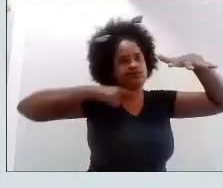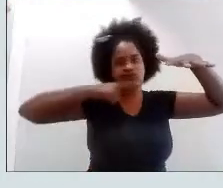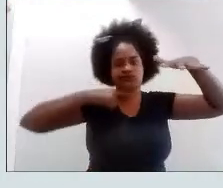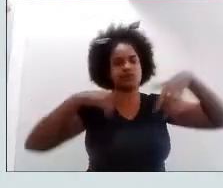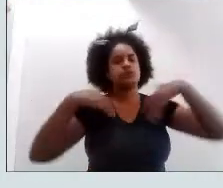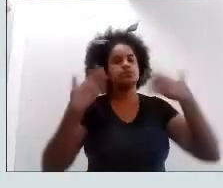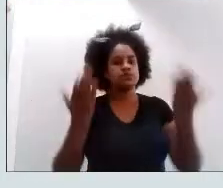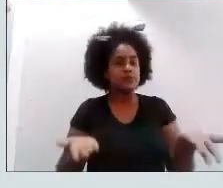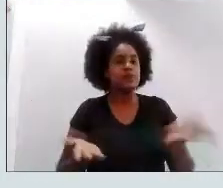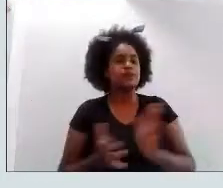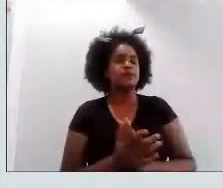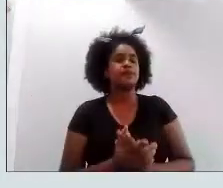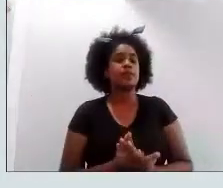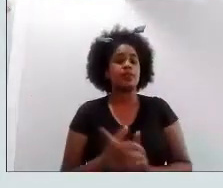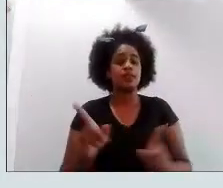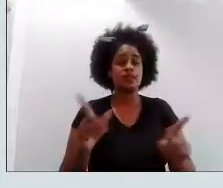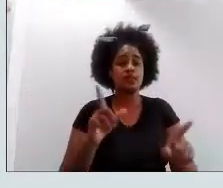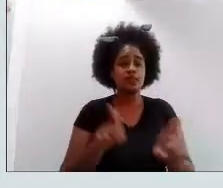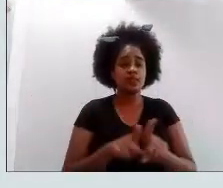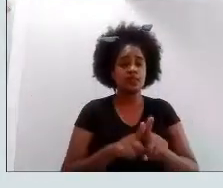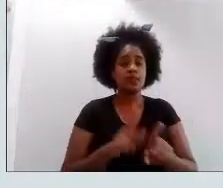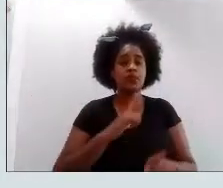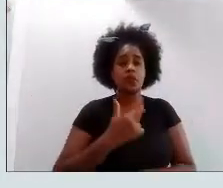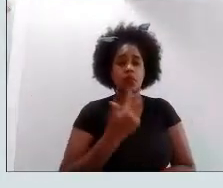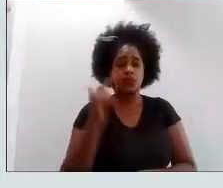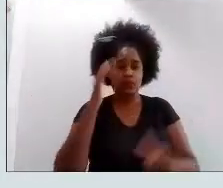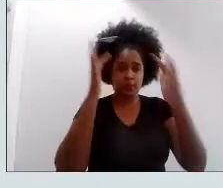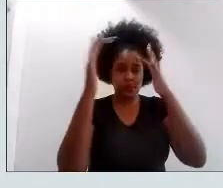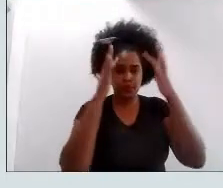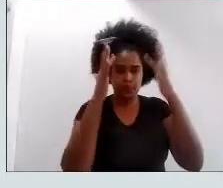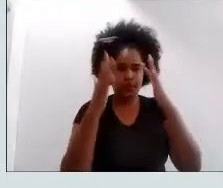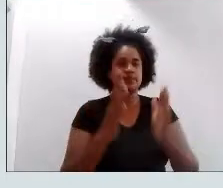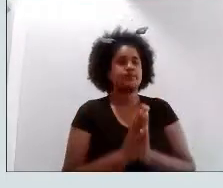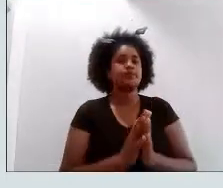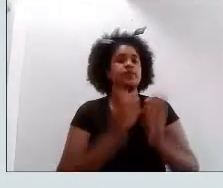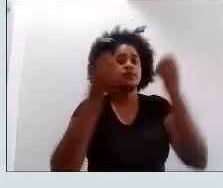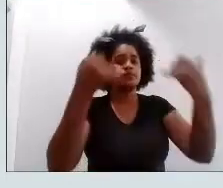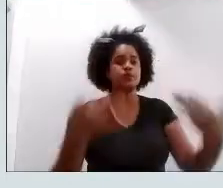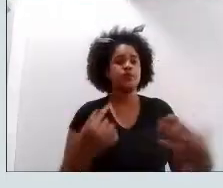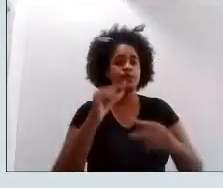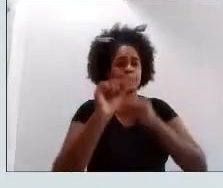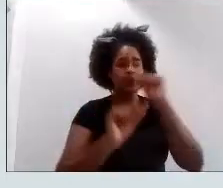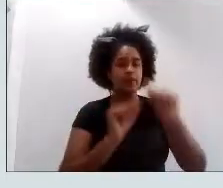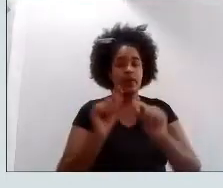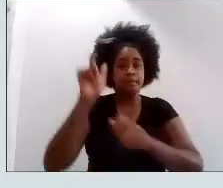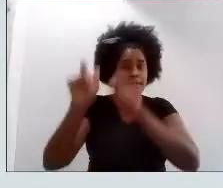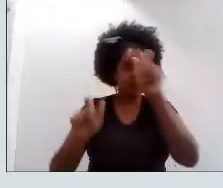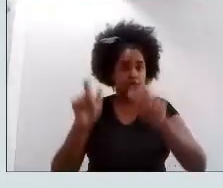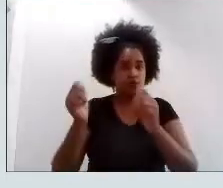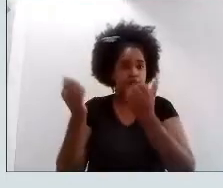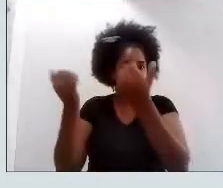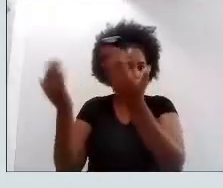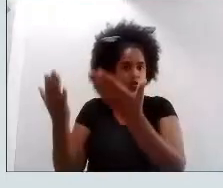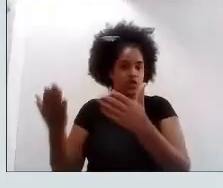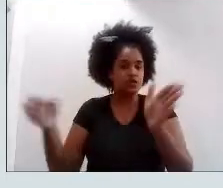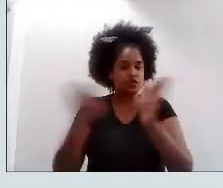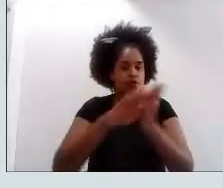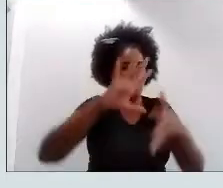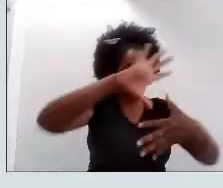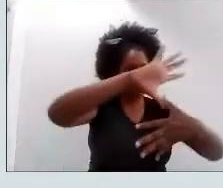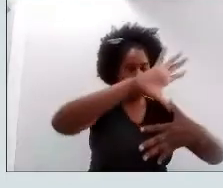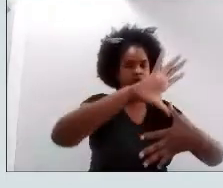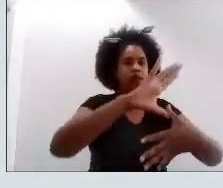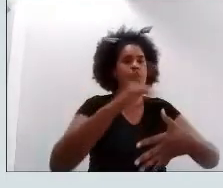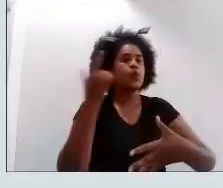mulheres teriam chegado à América navegando pelo Oceano Pacífico, vindo das ilhas da